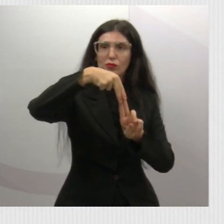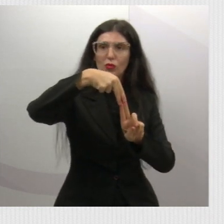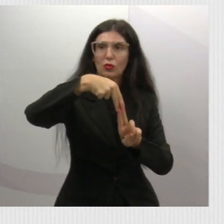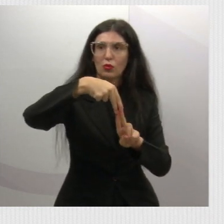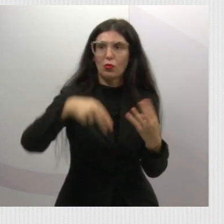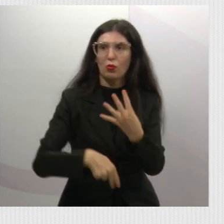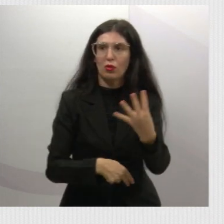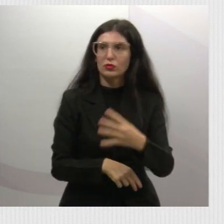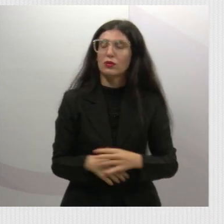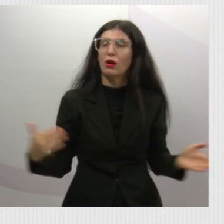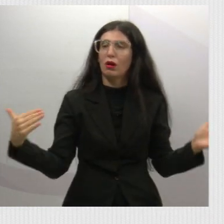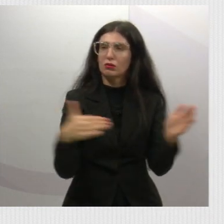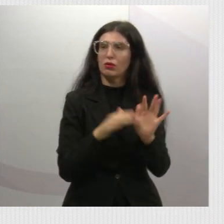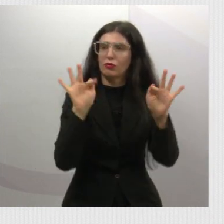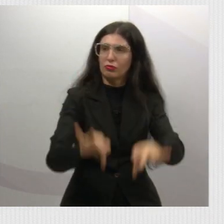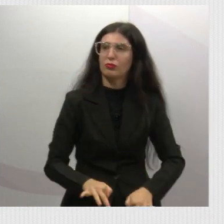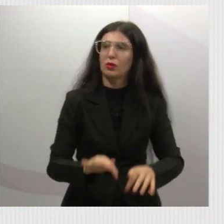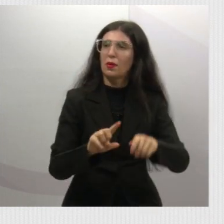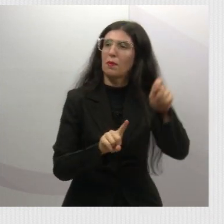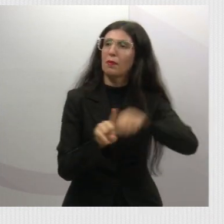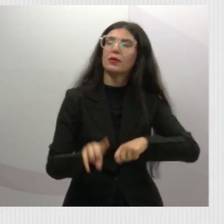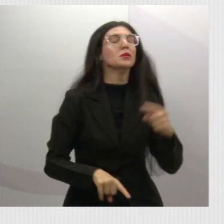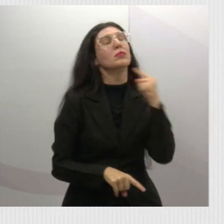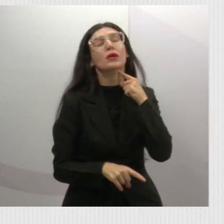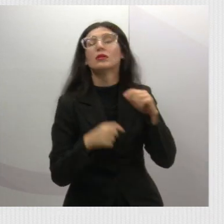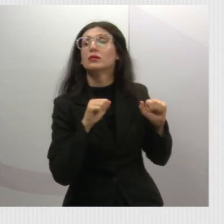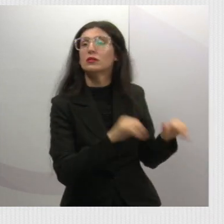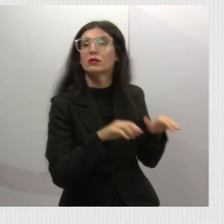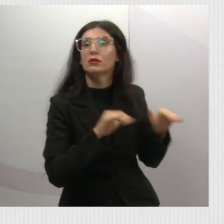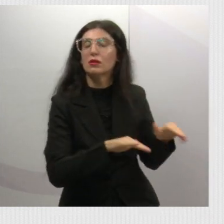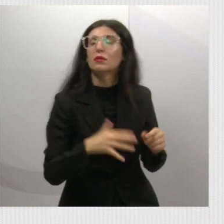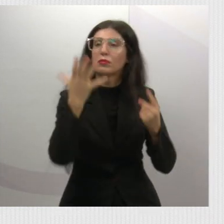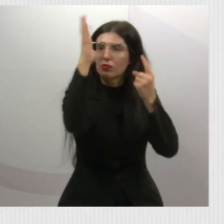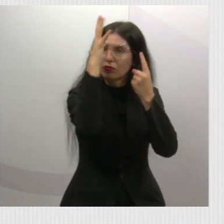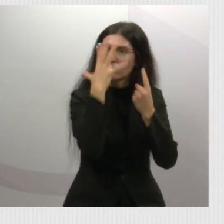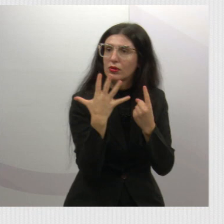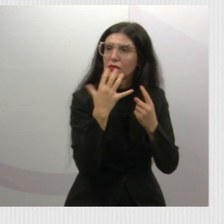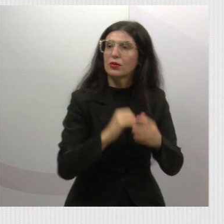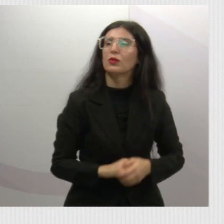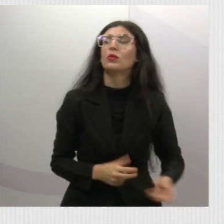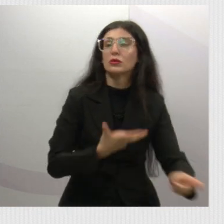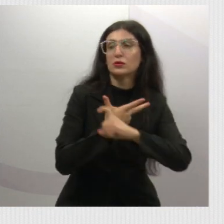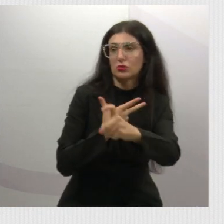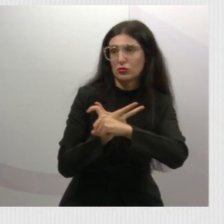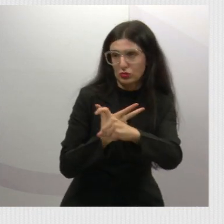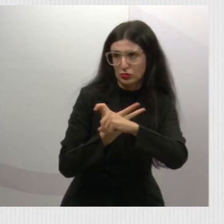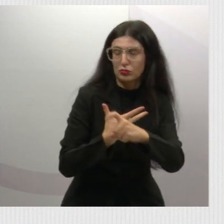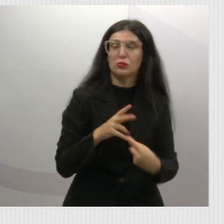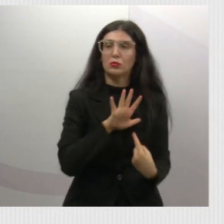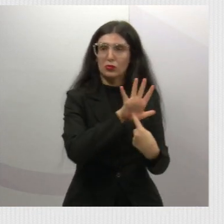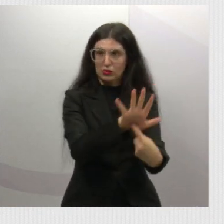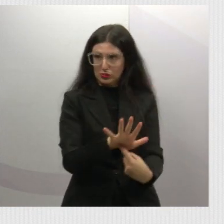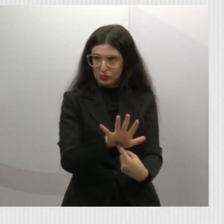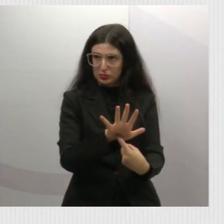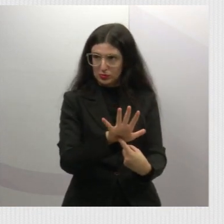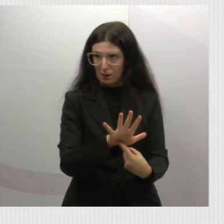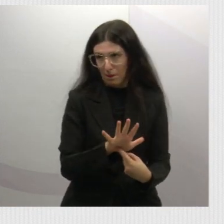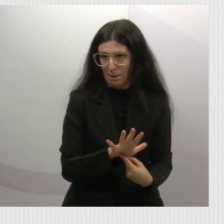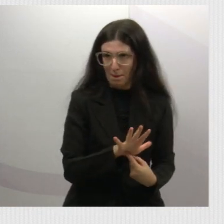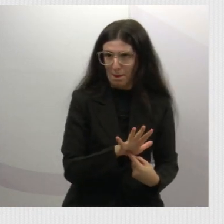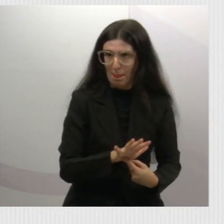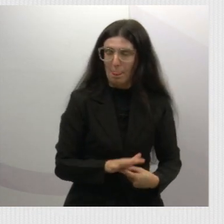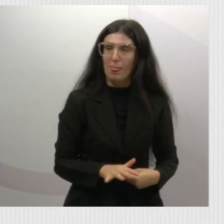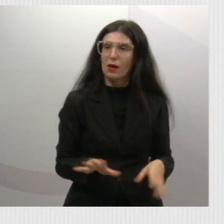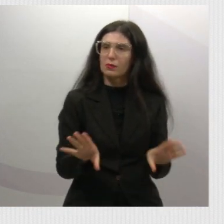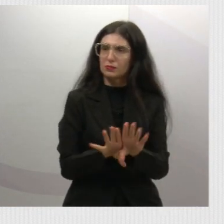dos meses de maio, setembro e fevereiro, o Poder Executivo demonstrará